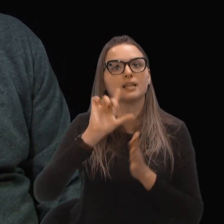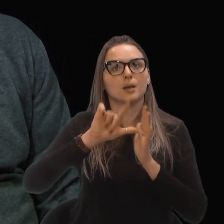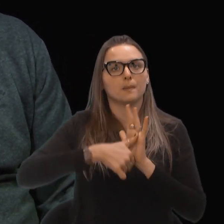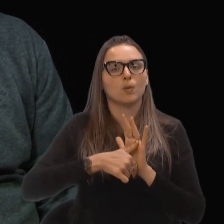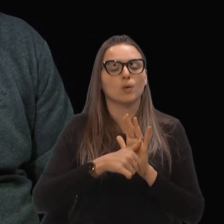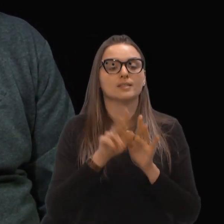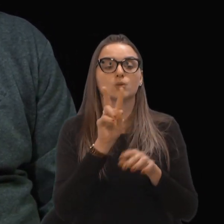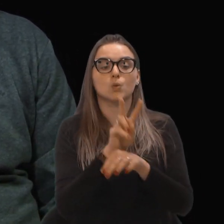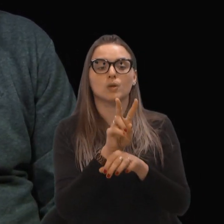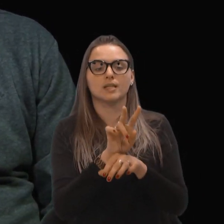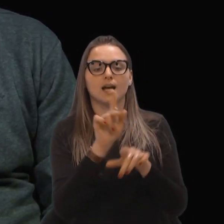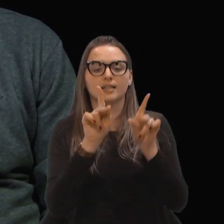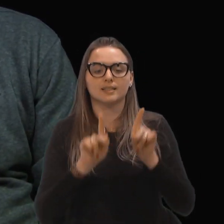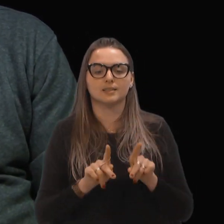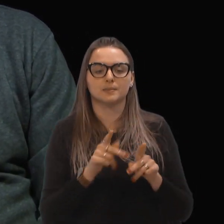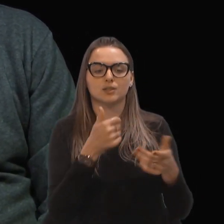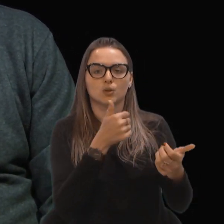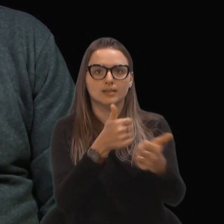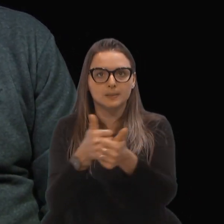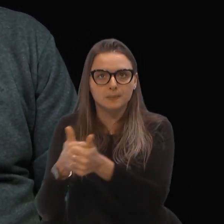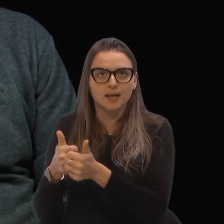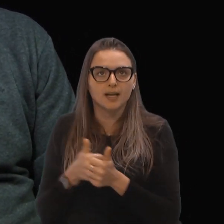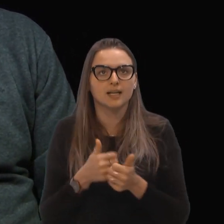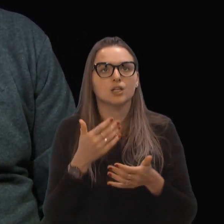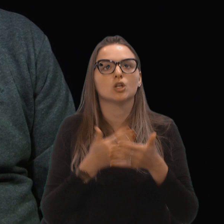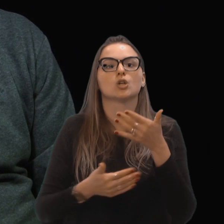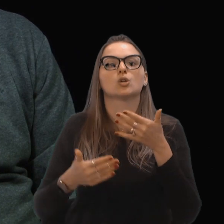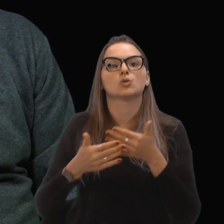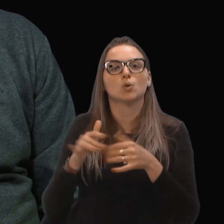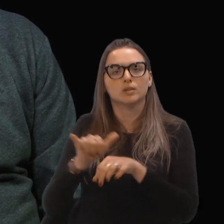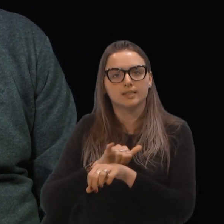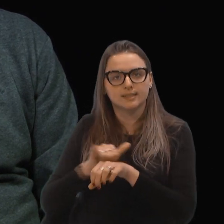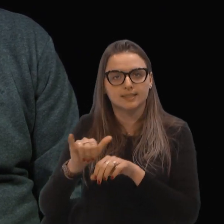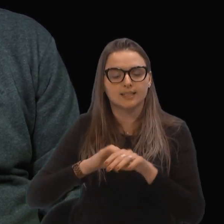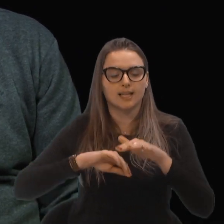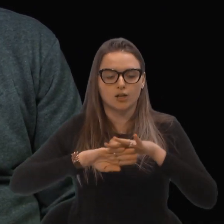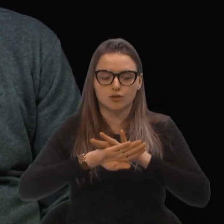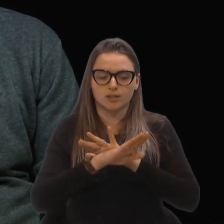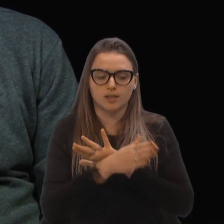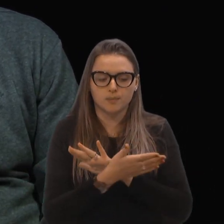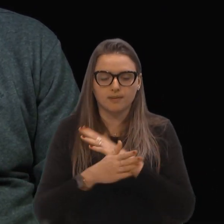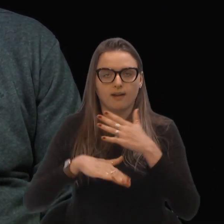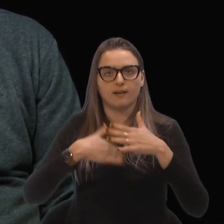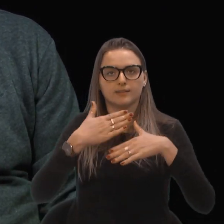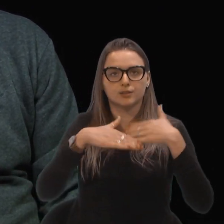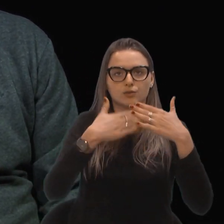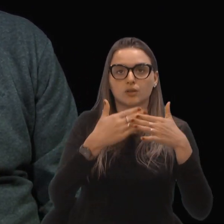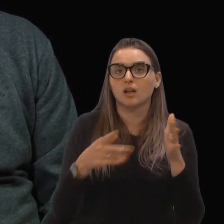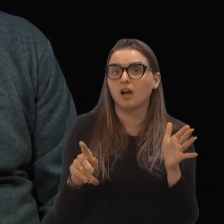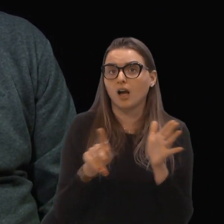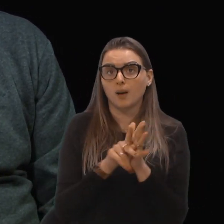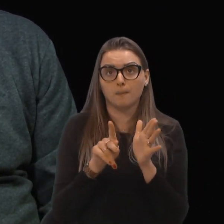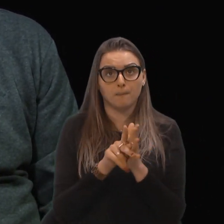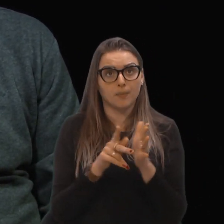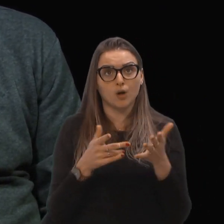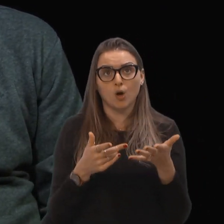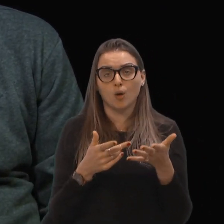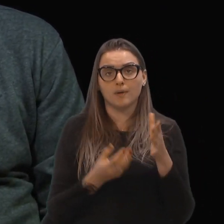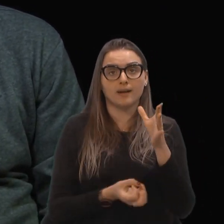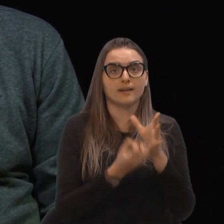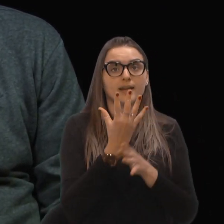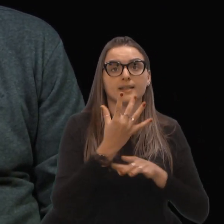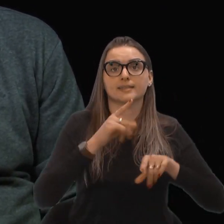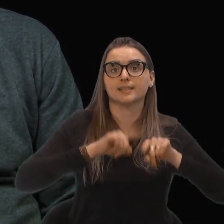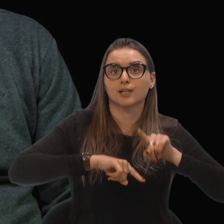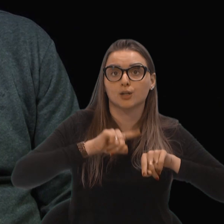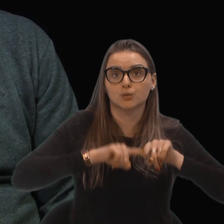para cuidar de quem está perto, né? As medidas que foram adotadas e que foram sendo desenvolvidas, né? A própria